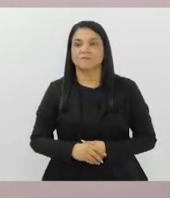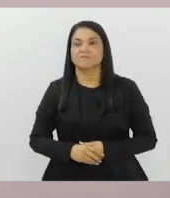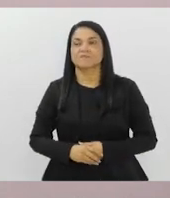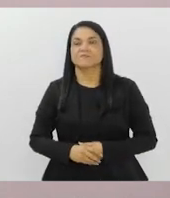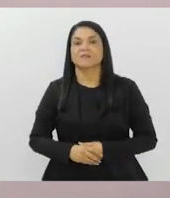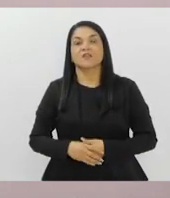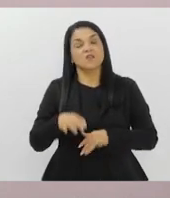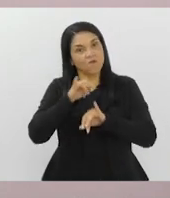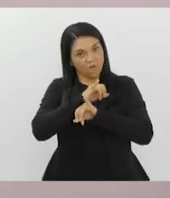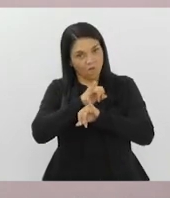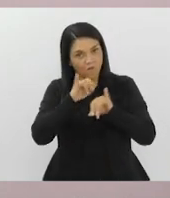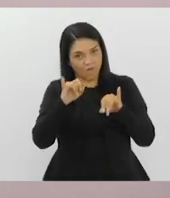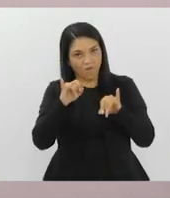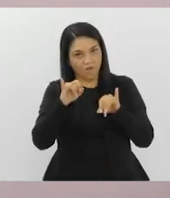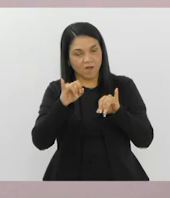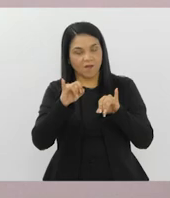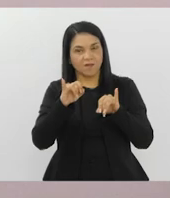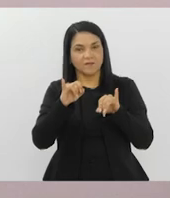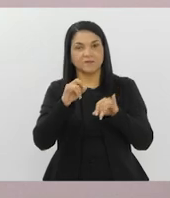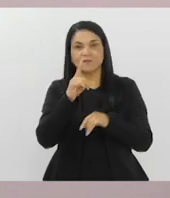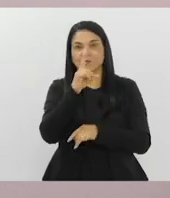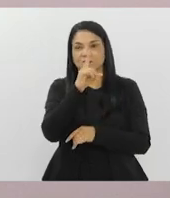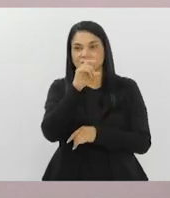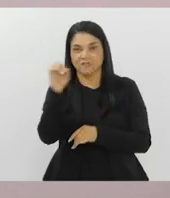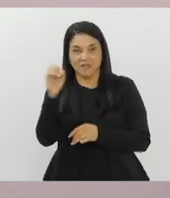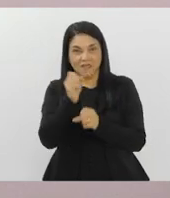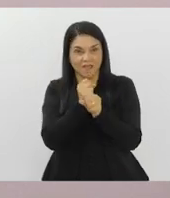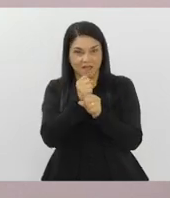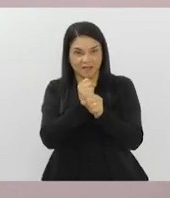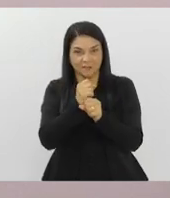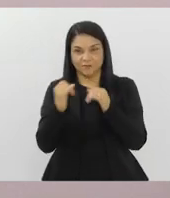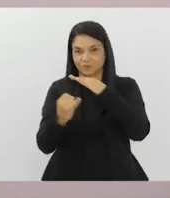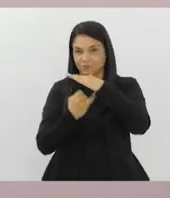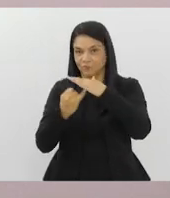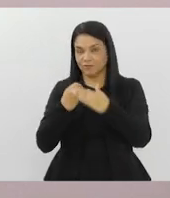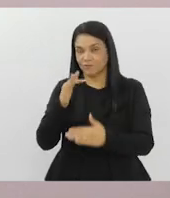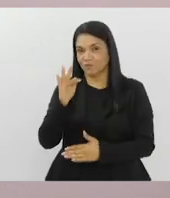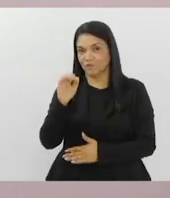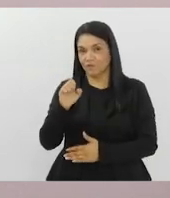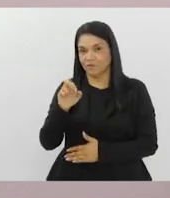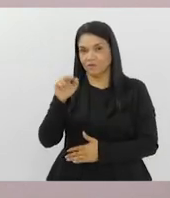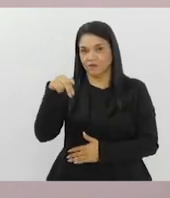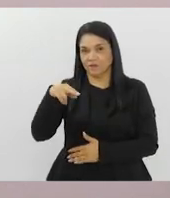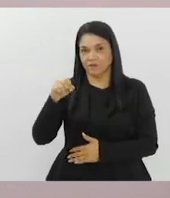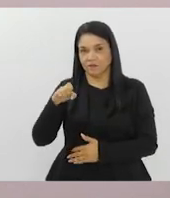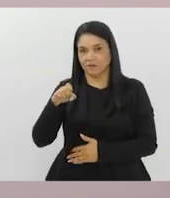dizer aqui, eu falei os 100 anos do Instituto Fernandes Figueira,